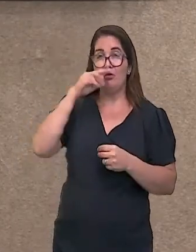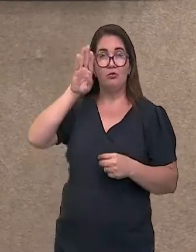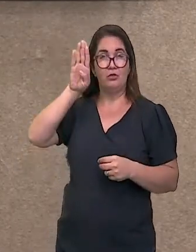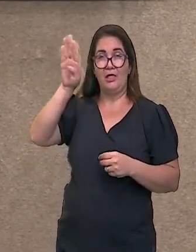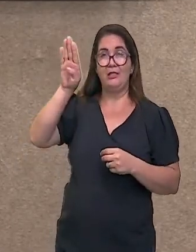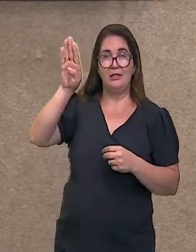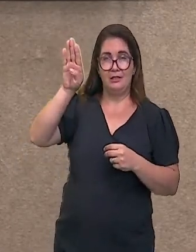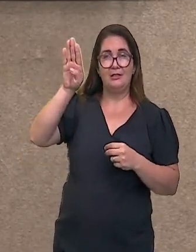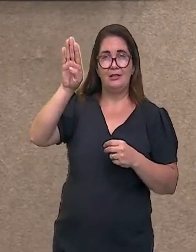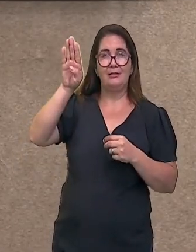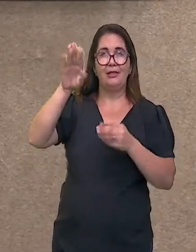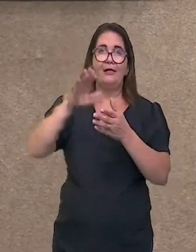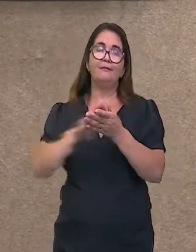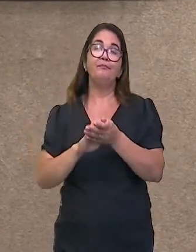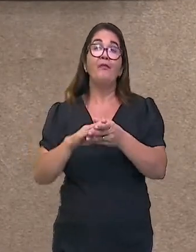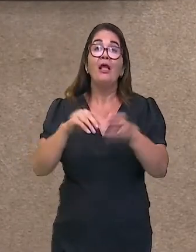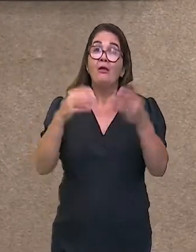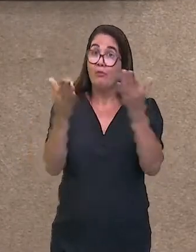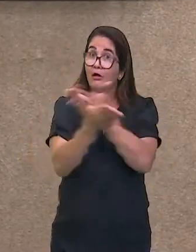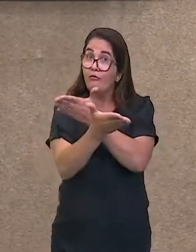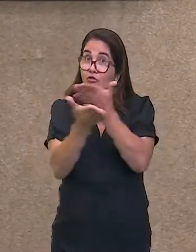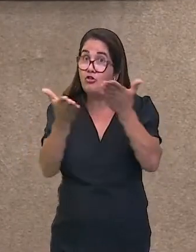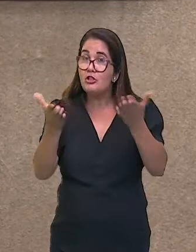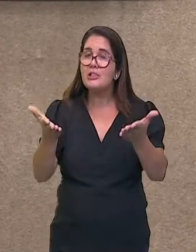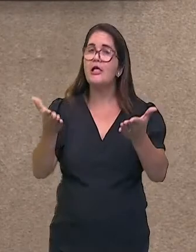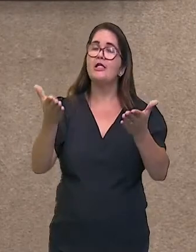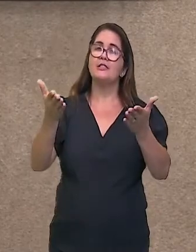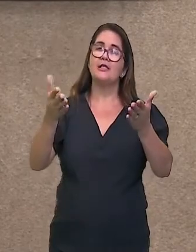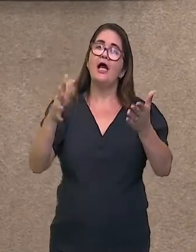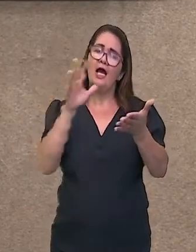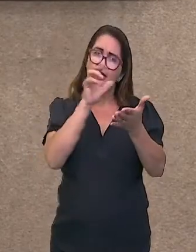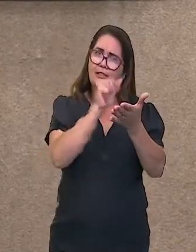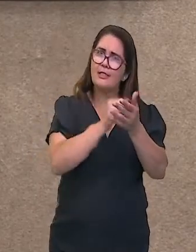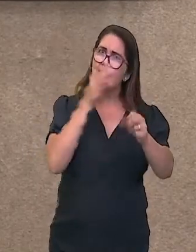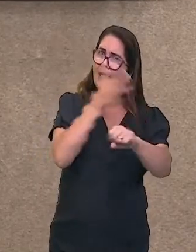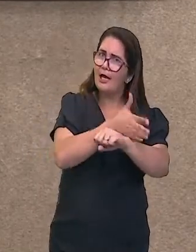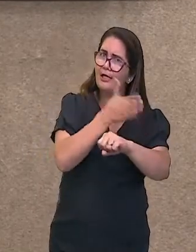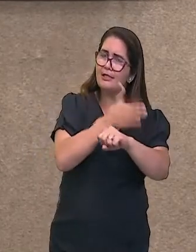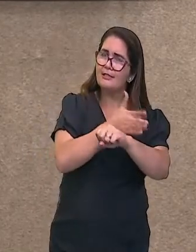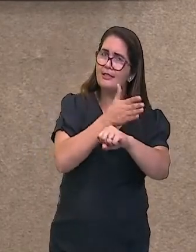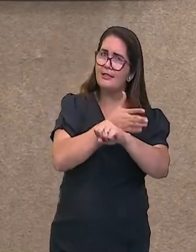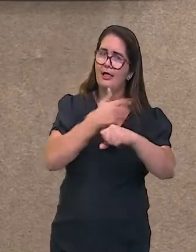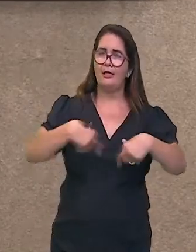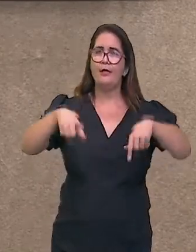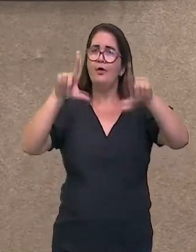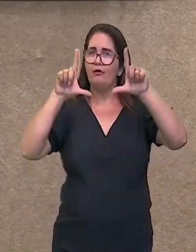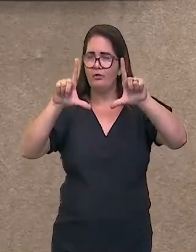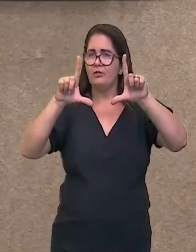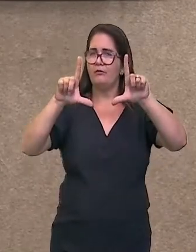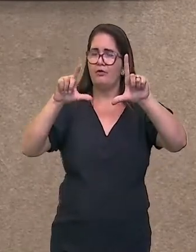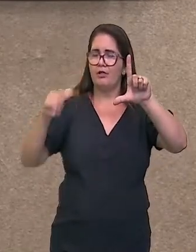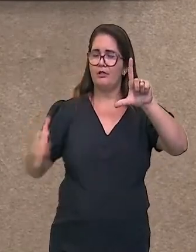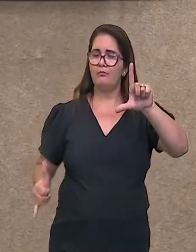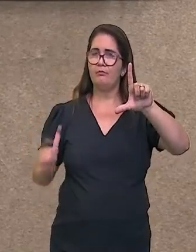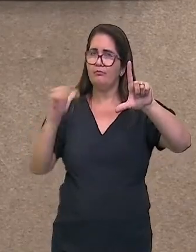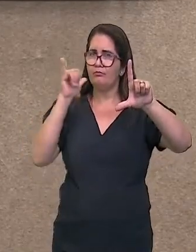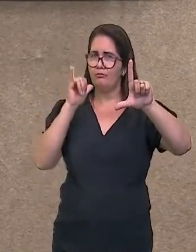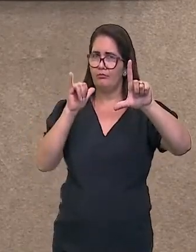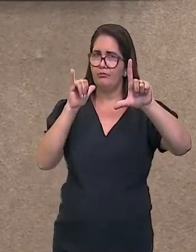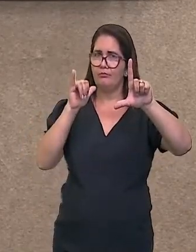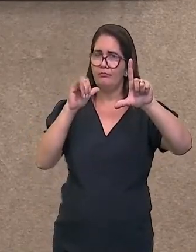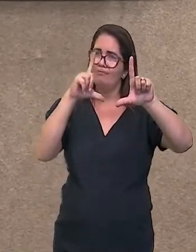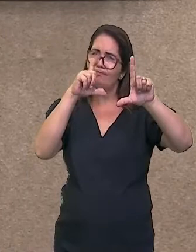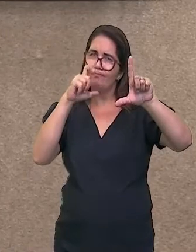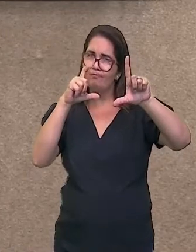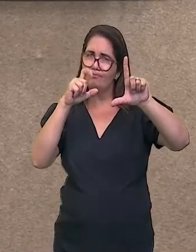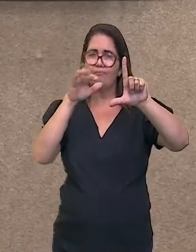Alemanha. Para acessar nossas atividades na plataforma SMED TV, aponte a câmera do seu celular para a imagem do